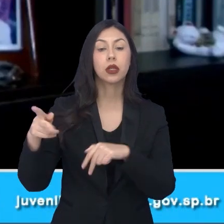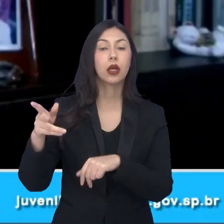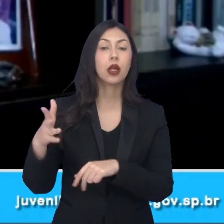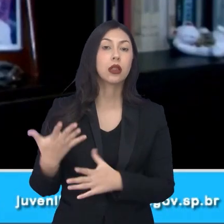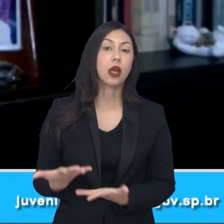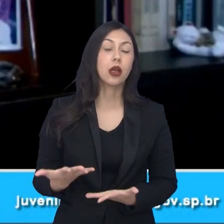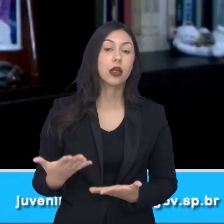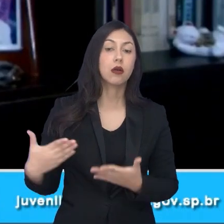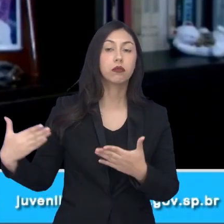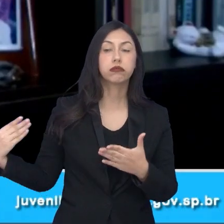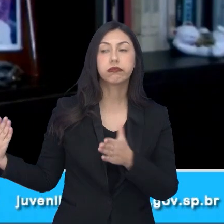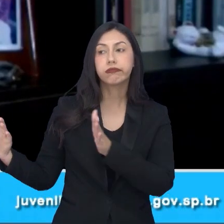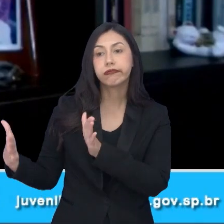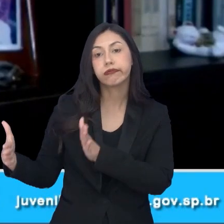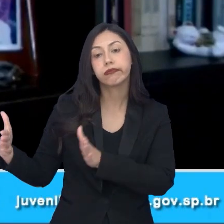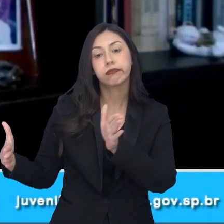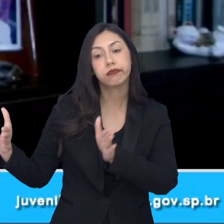foi